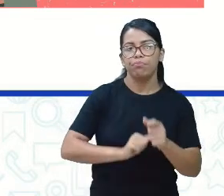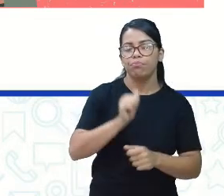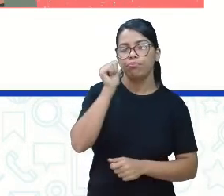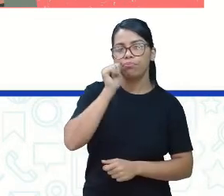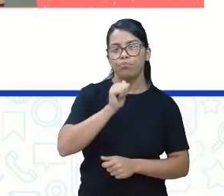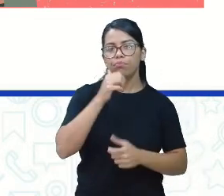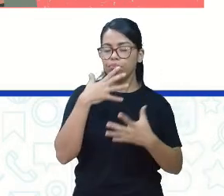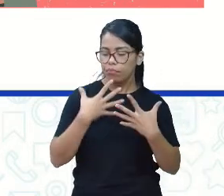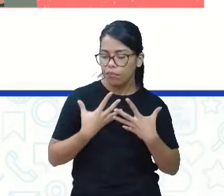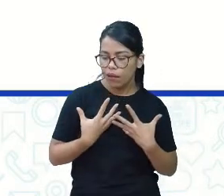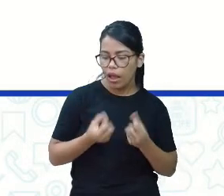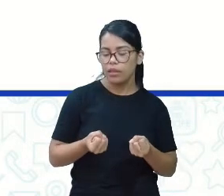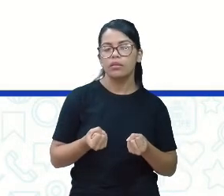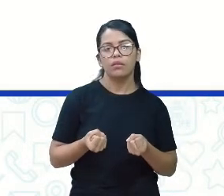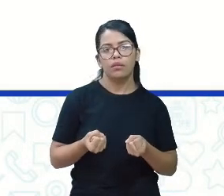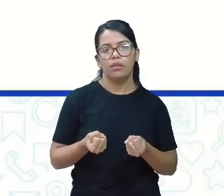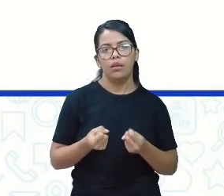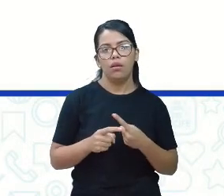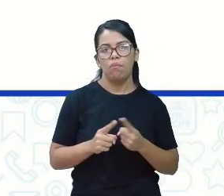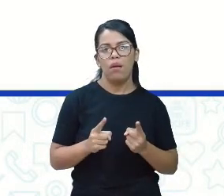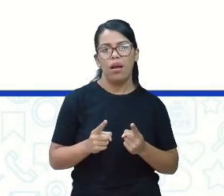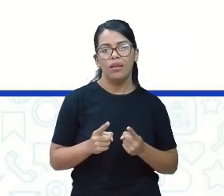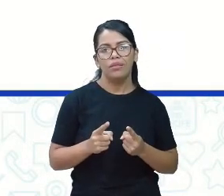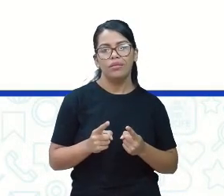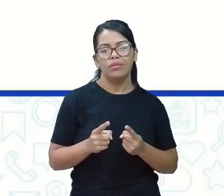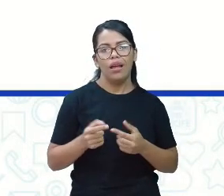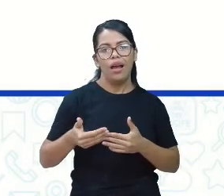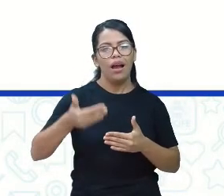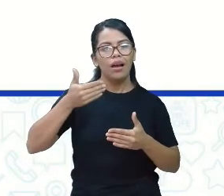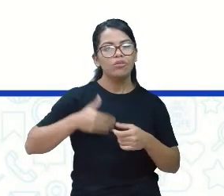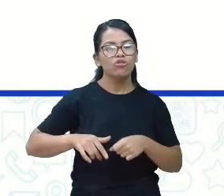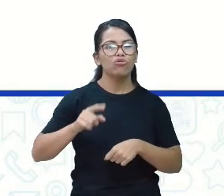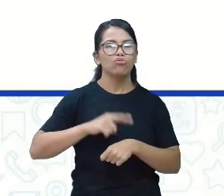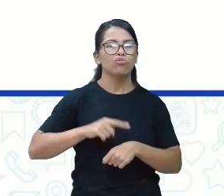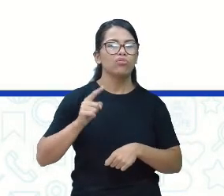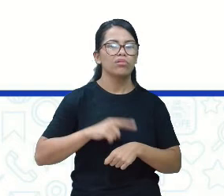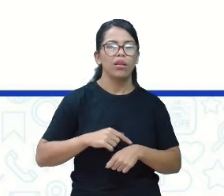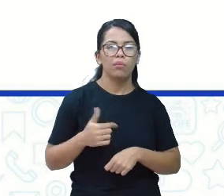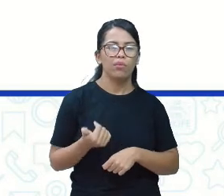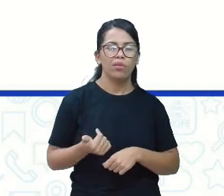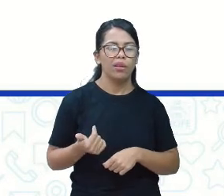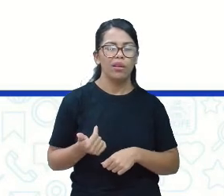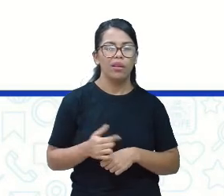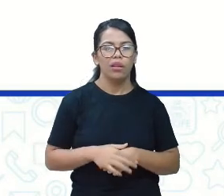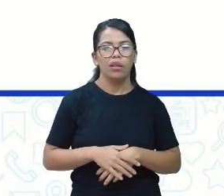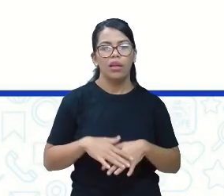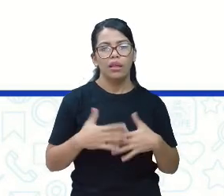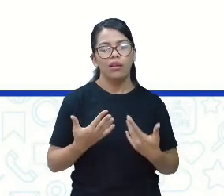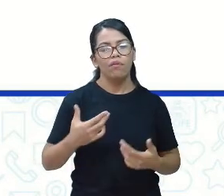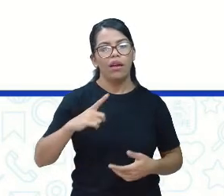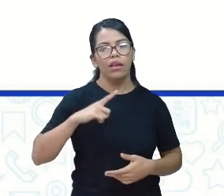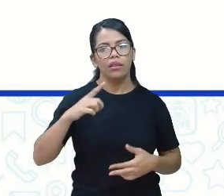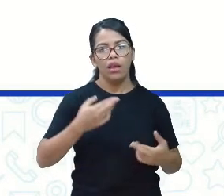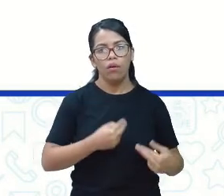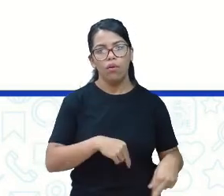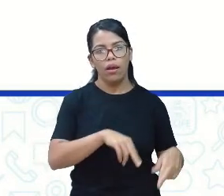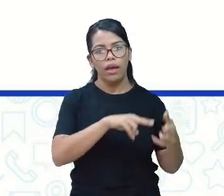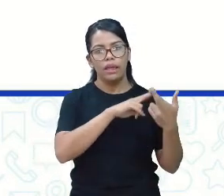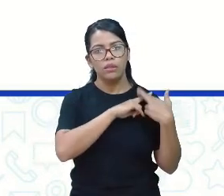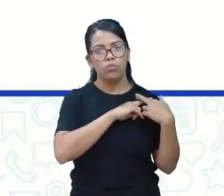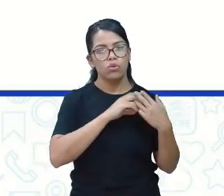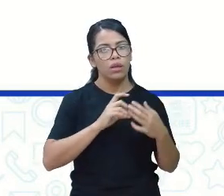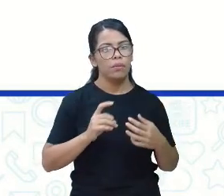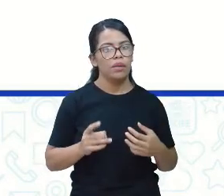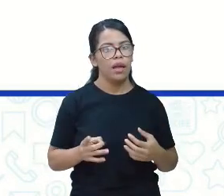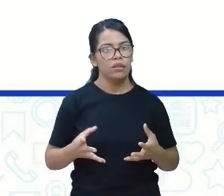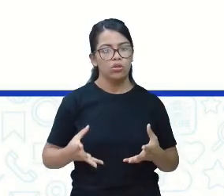assume sem esperar, não é? sem estar prevendo aquilo ali, fica uma responsabilidade quase só